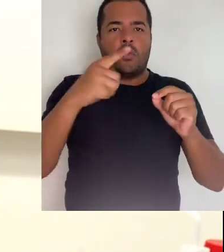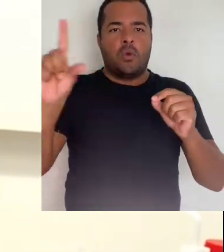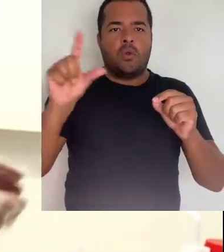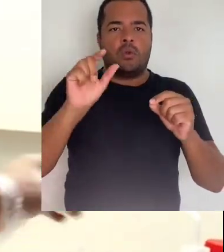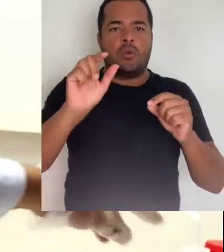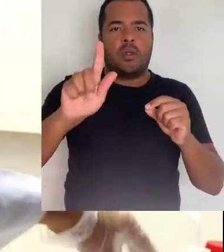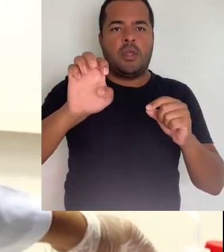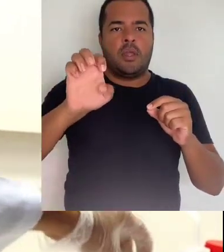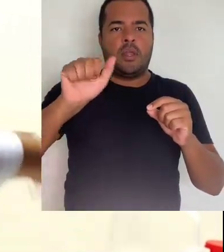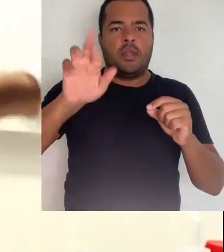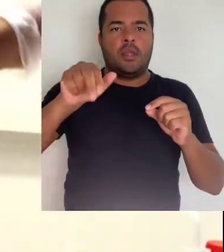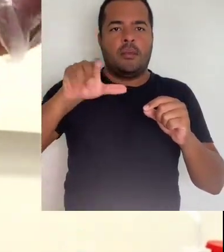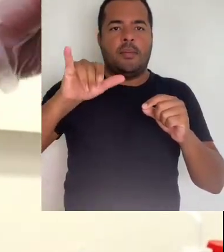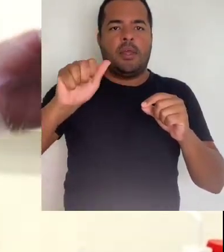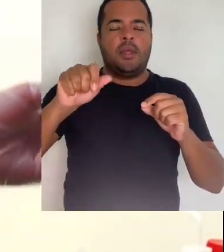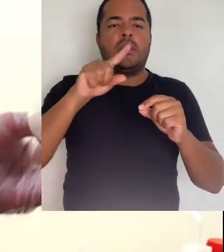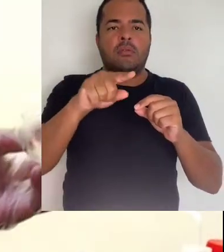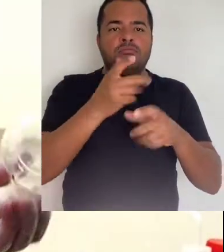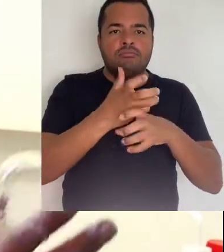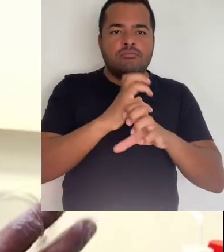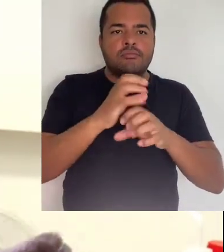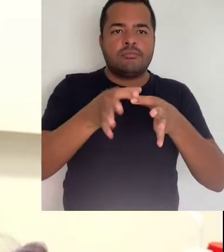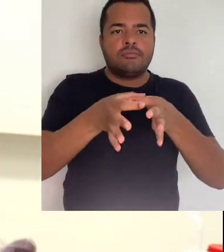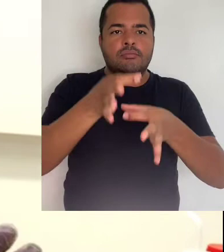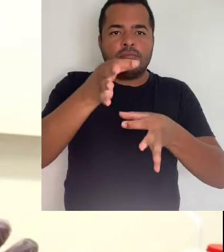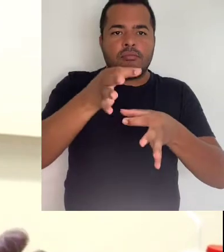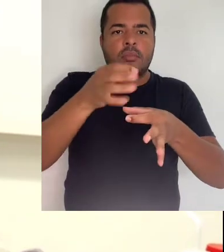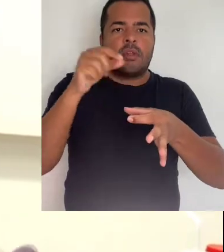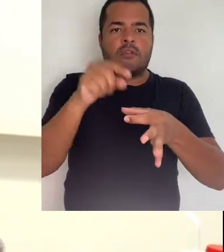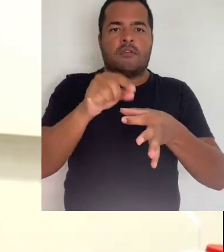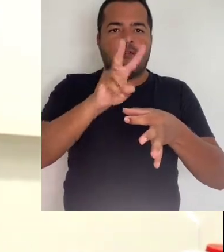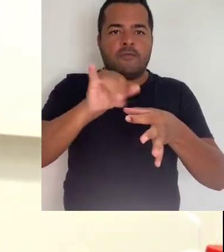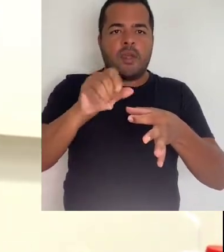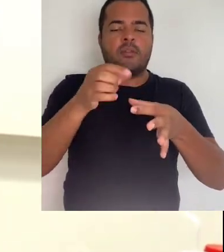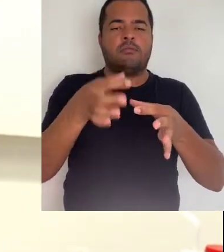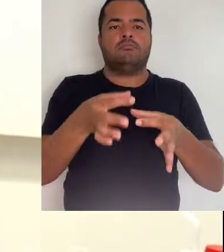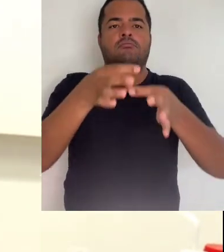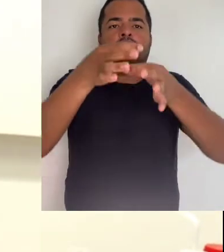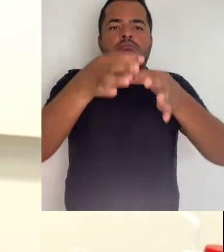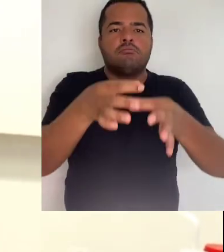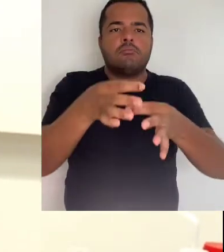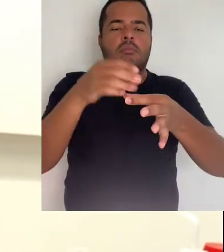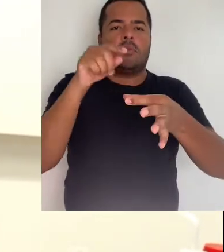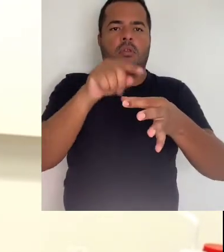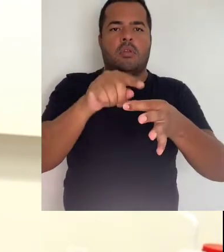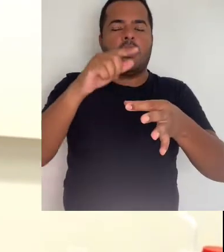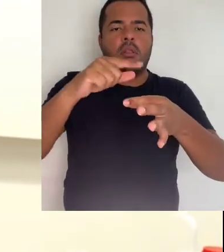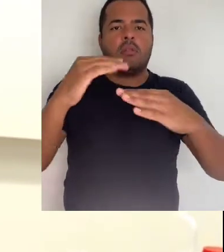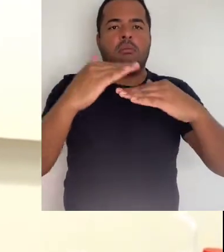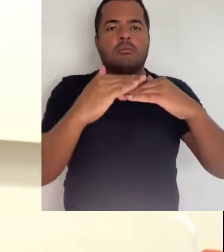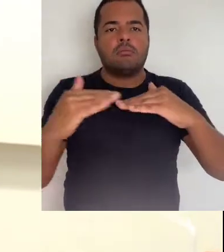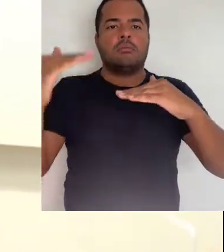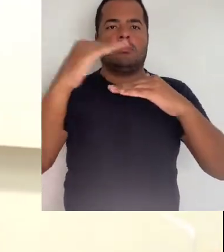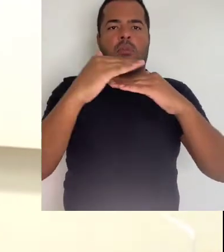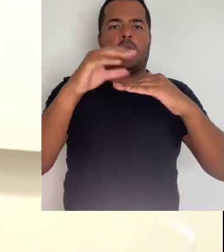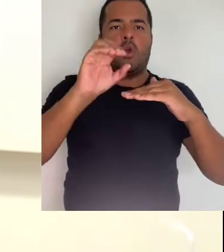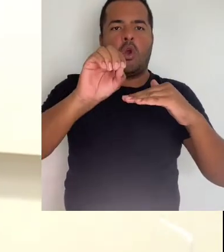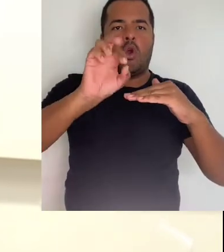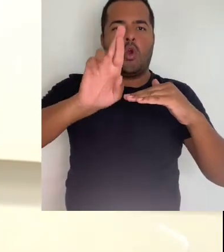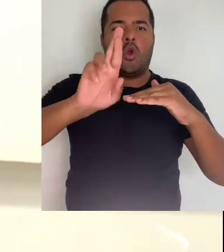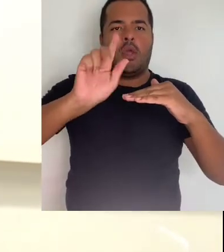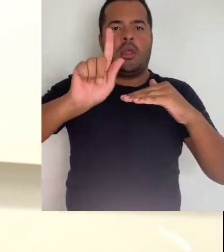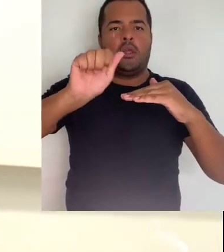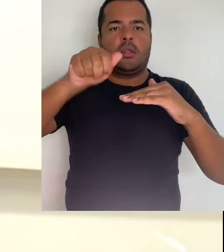vai fazer? Com outro mais seco, de preferência, você vai coletar